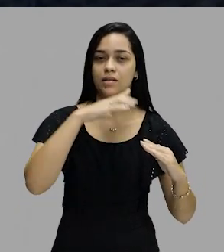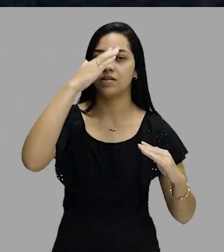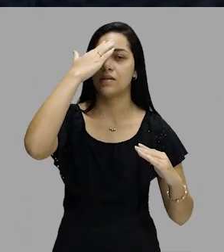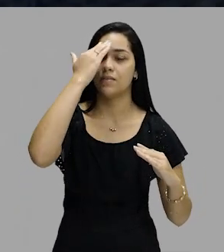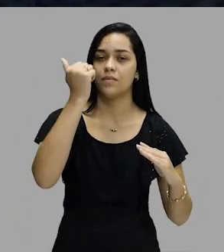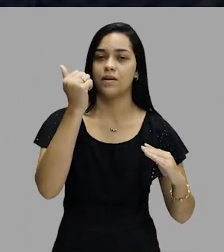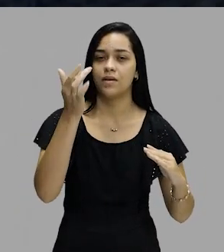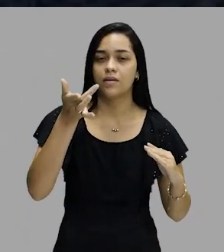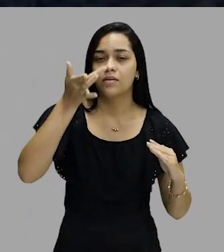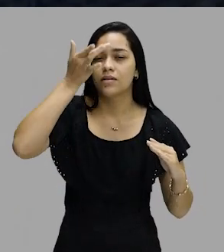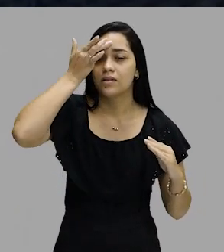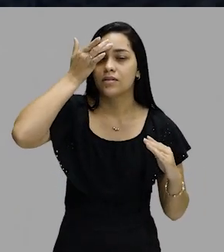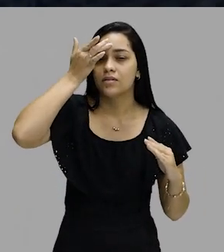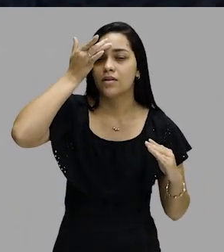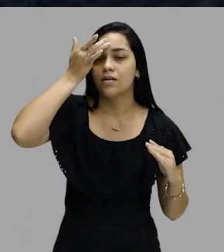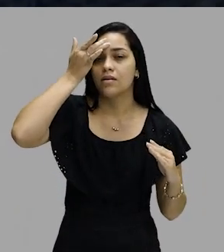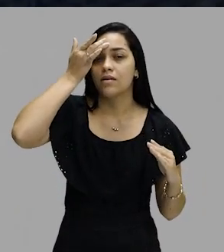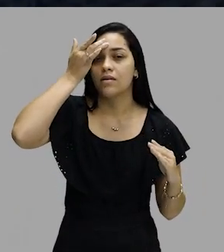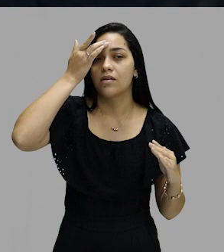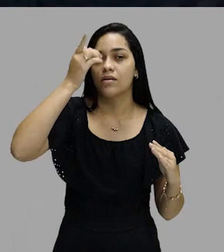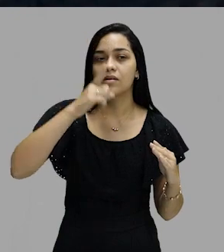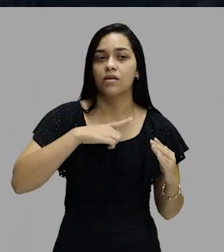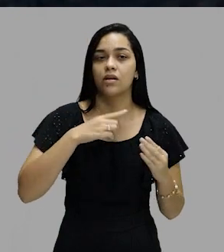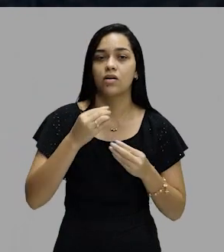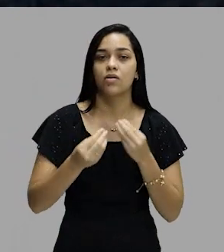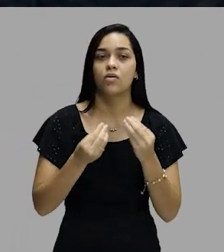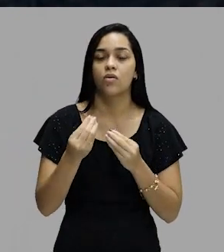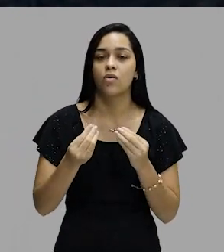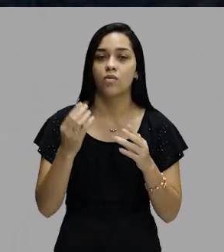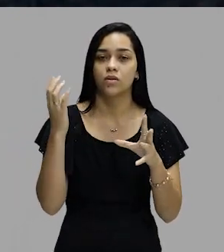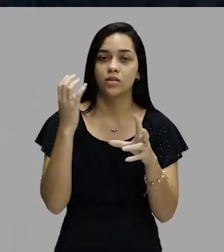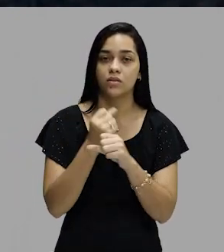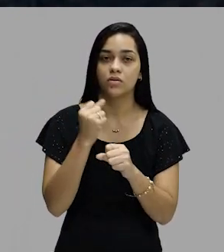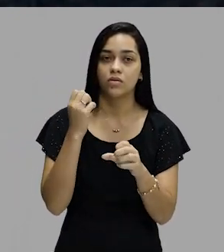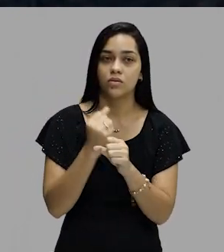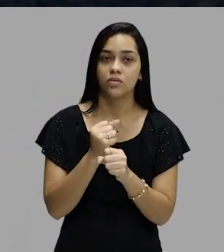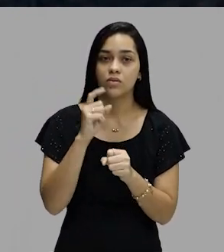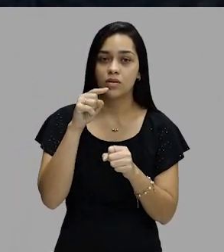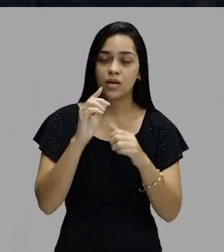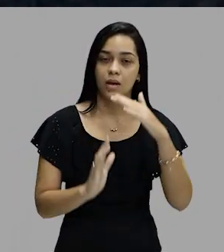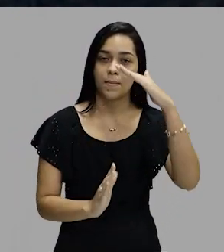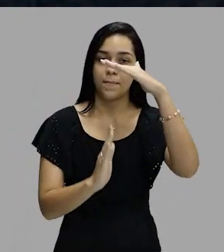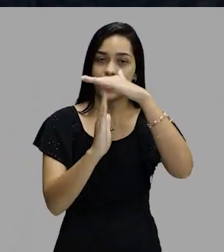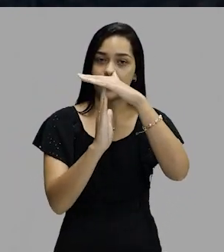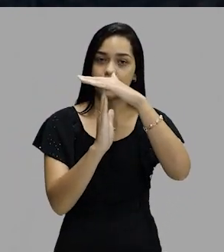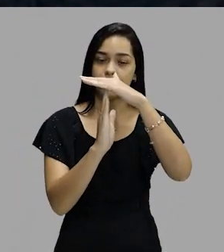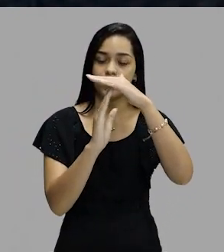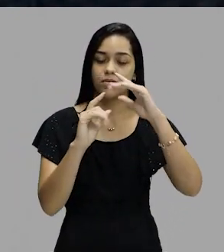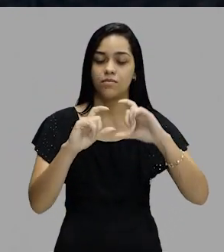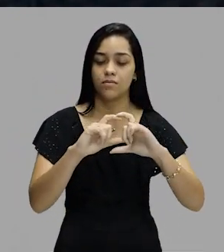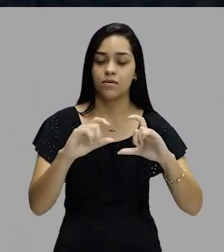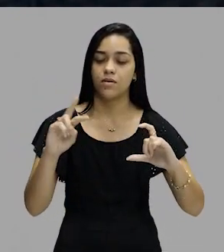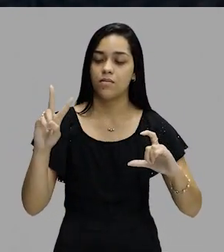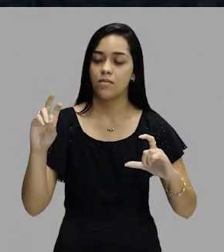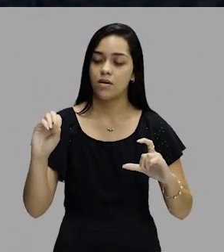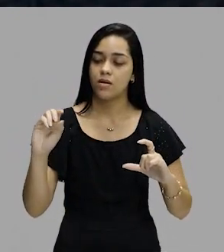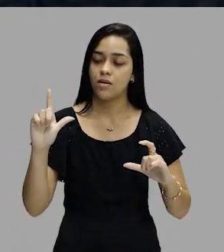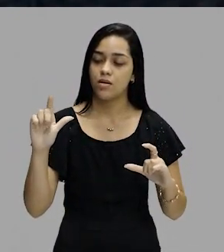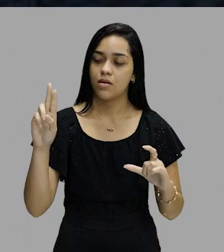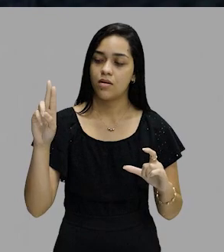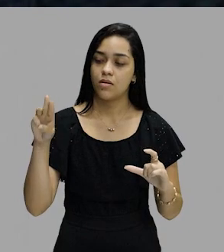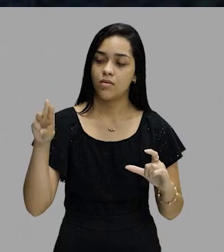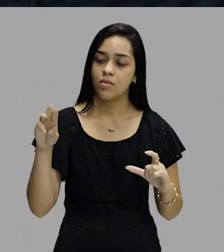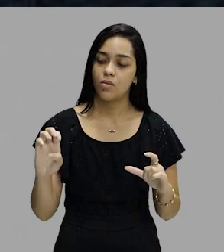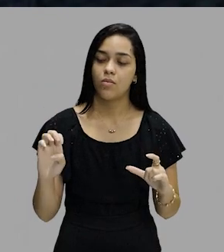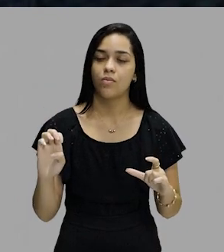poder memorizar aí como se calcula a densidade, né? Que é massa sobre o volume. Então a pirâmide vai ter a massa no topo,